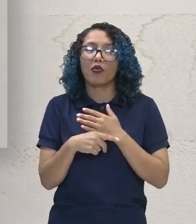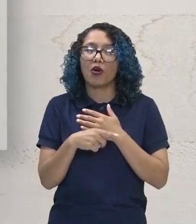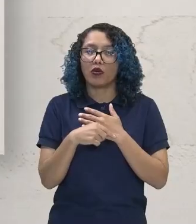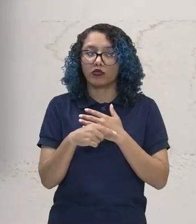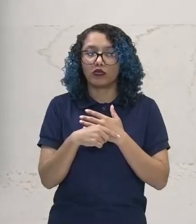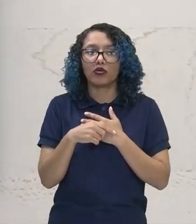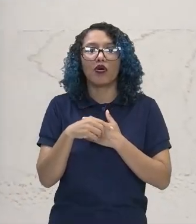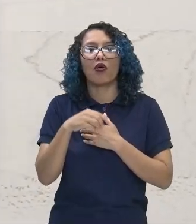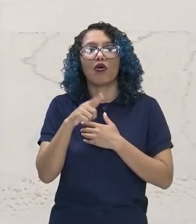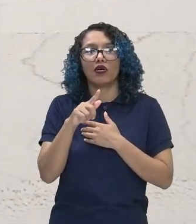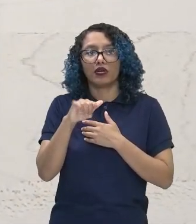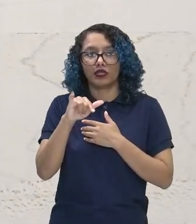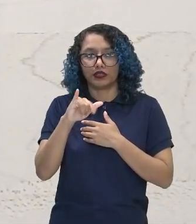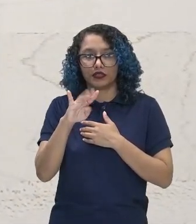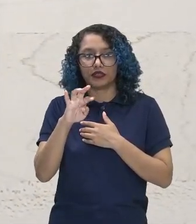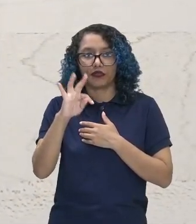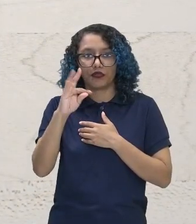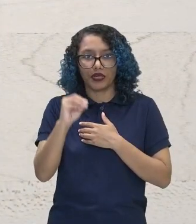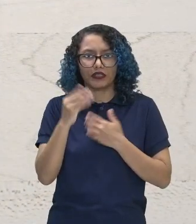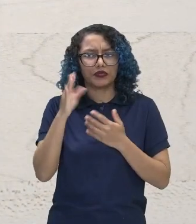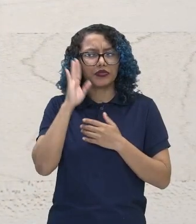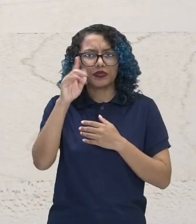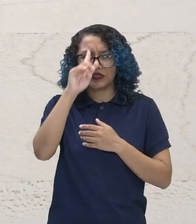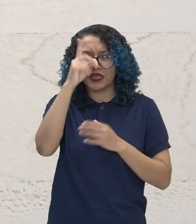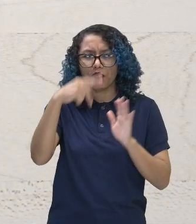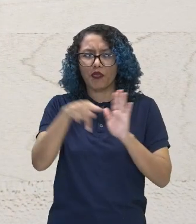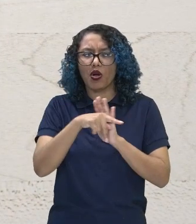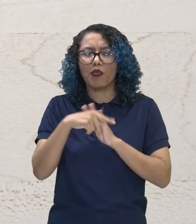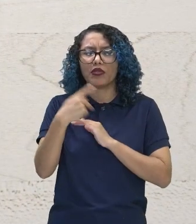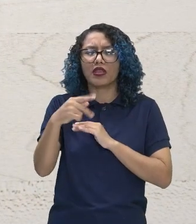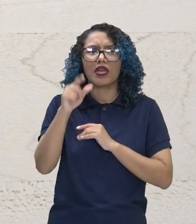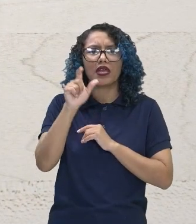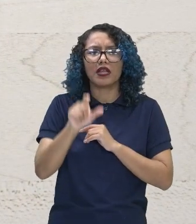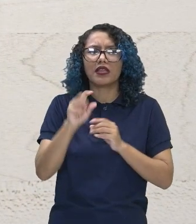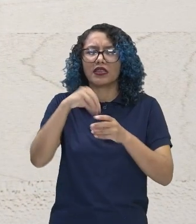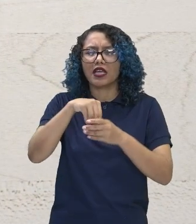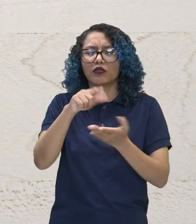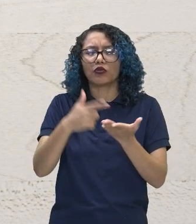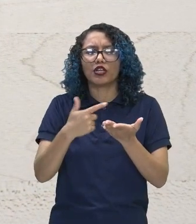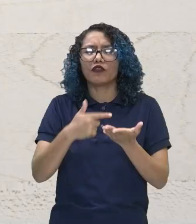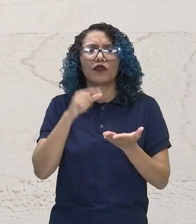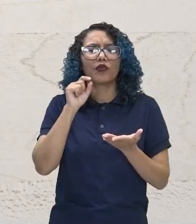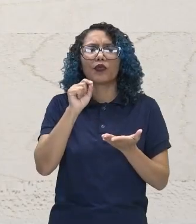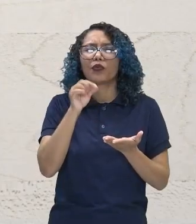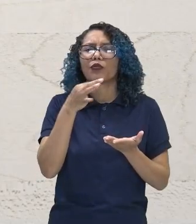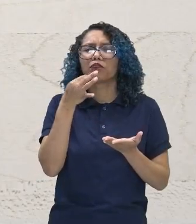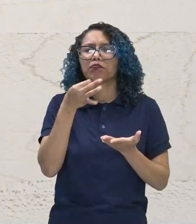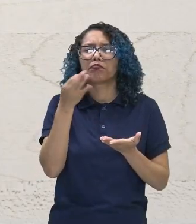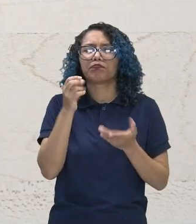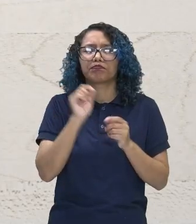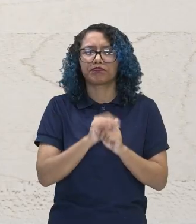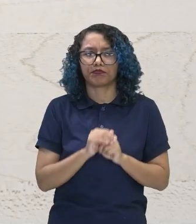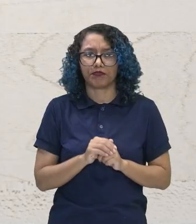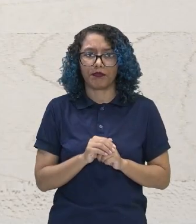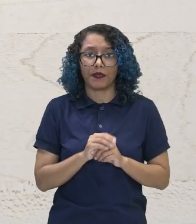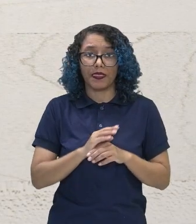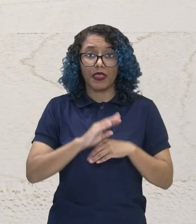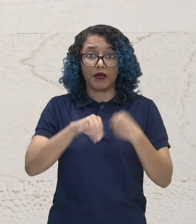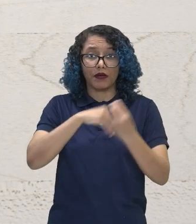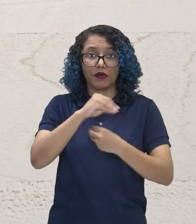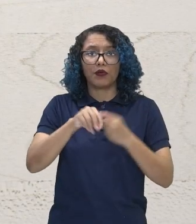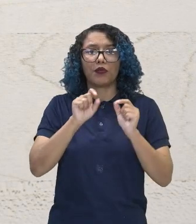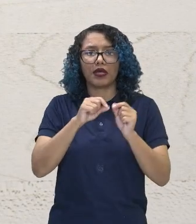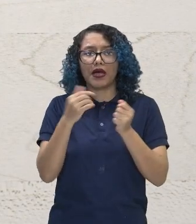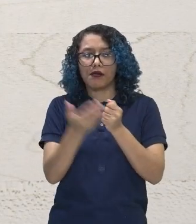Freire. Principais ideias que Freire defendia em Casa Grande e Senzala. Miscigenação como fundamento